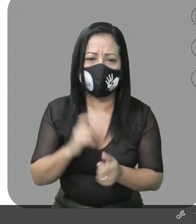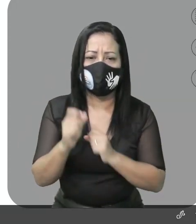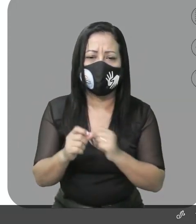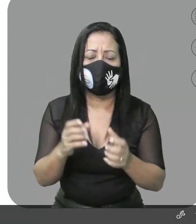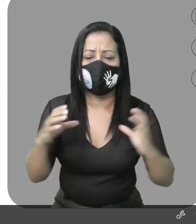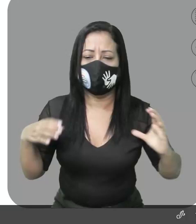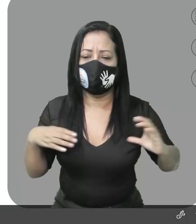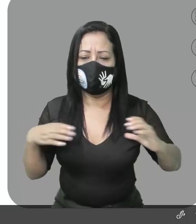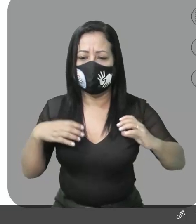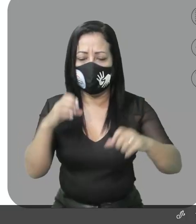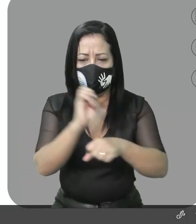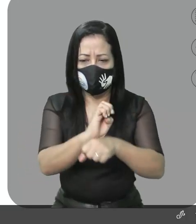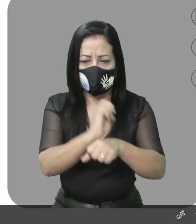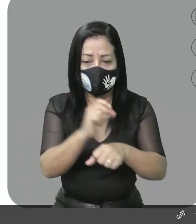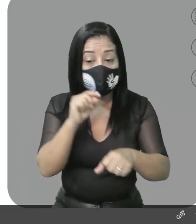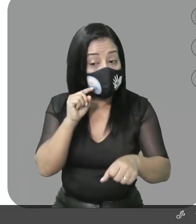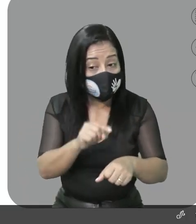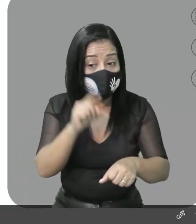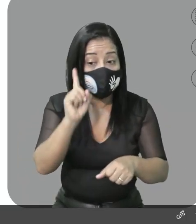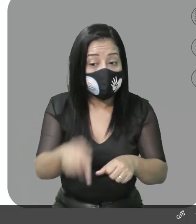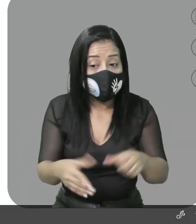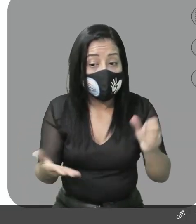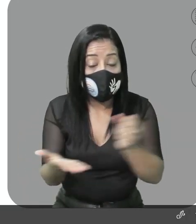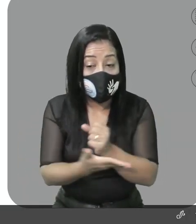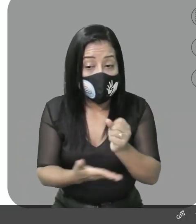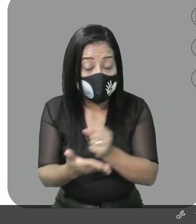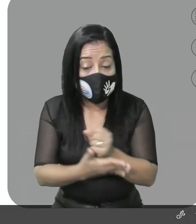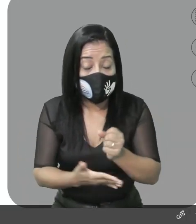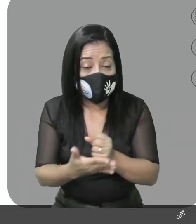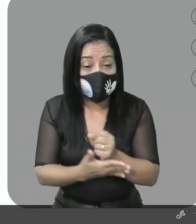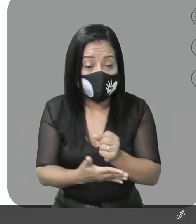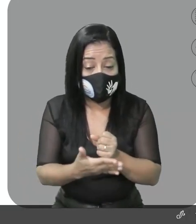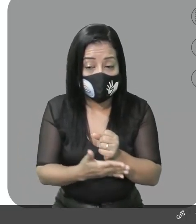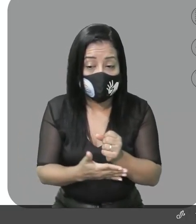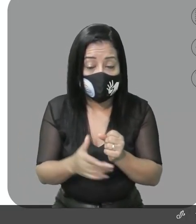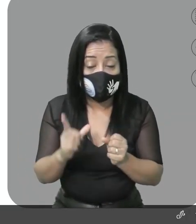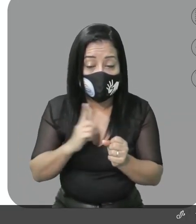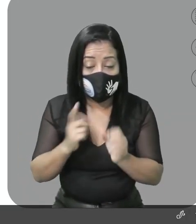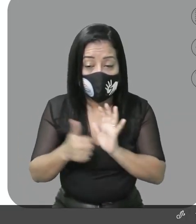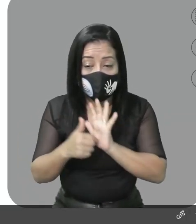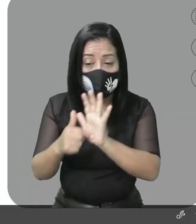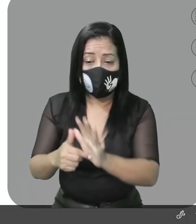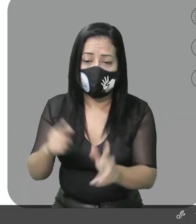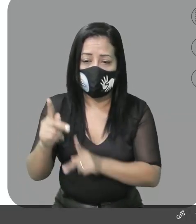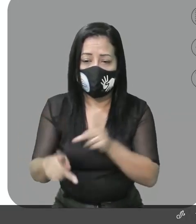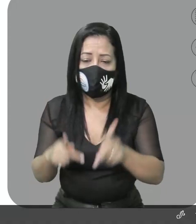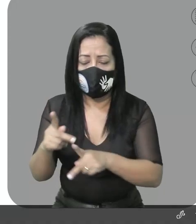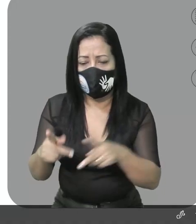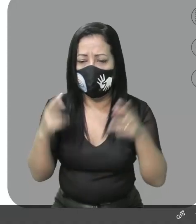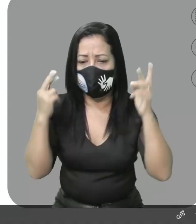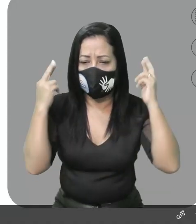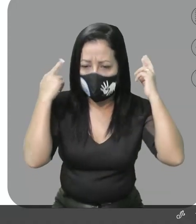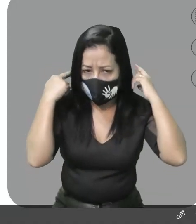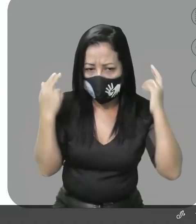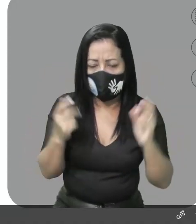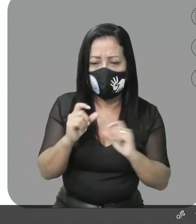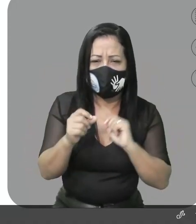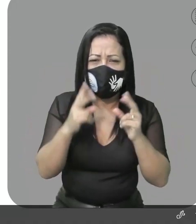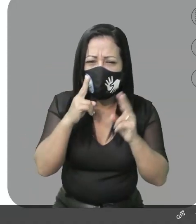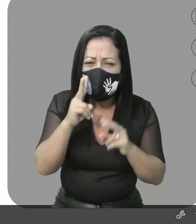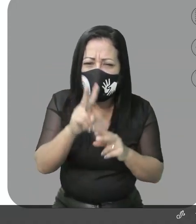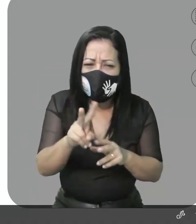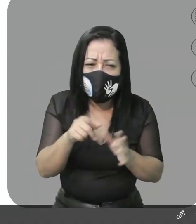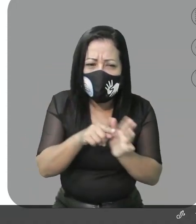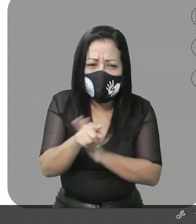organização política que caracterizou o povo grego. Nós estamos falando disso aqui, podemos afirmar que, através do que nós lemos